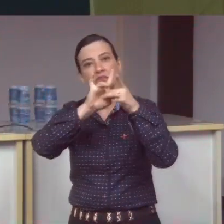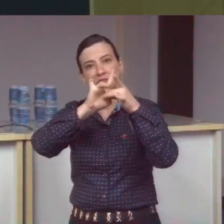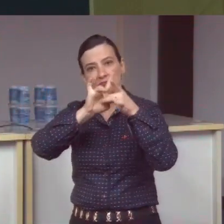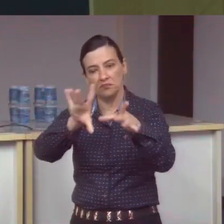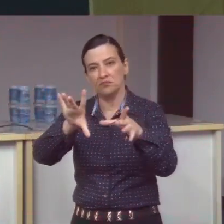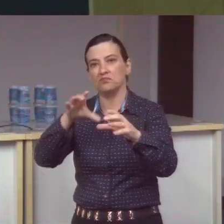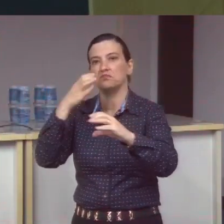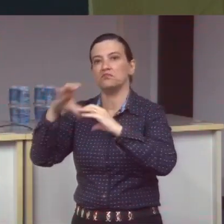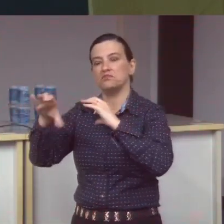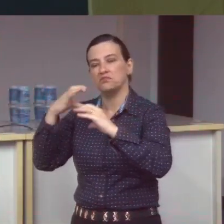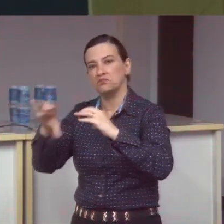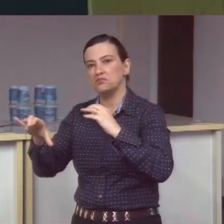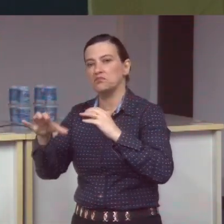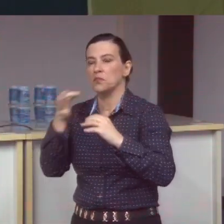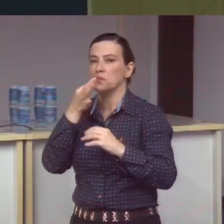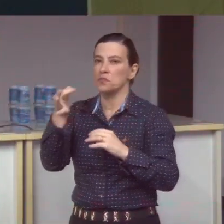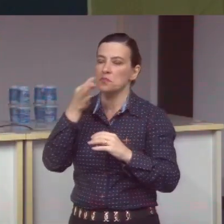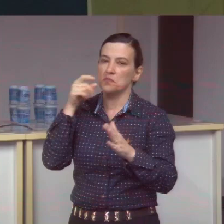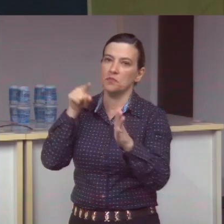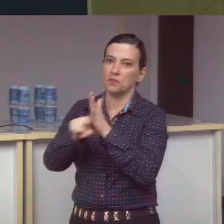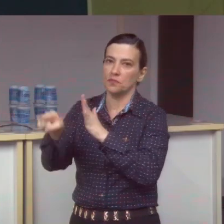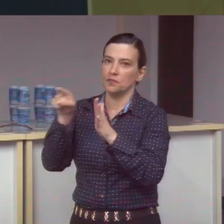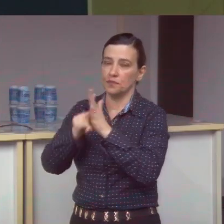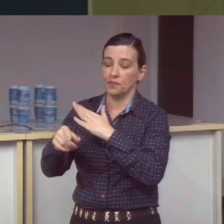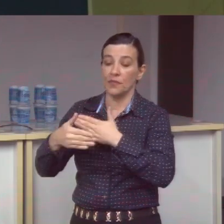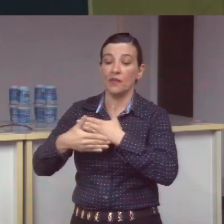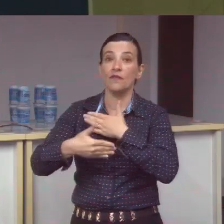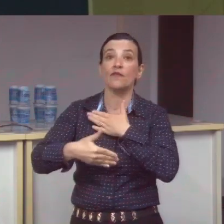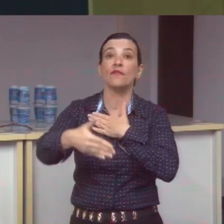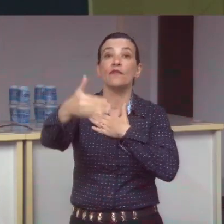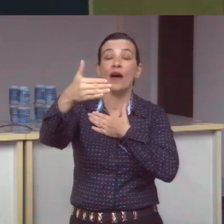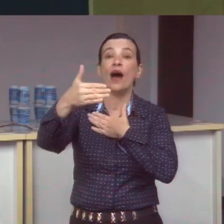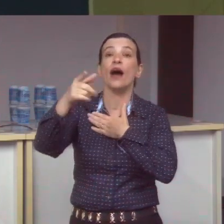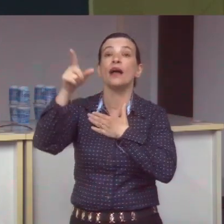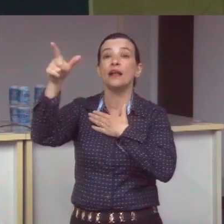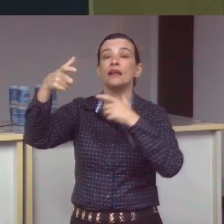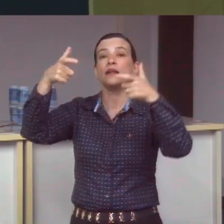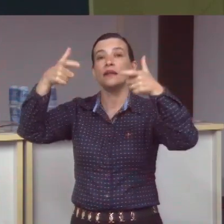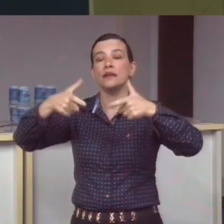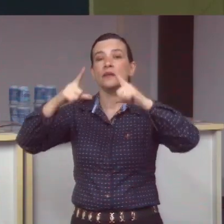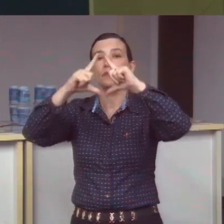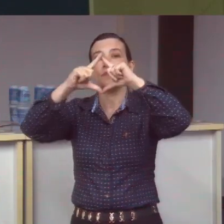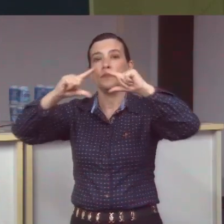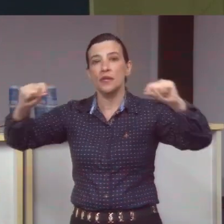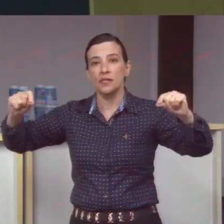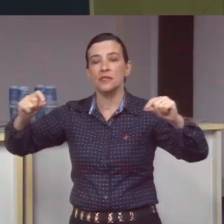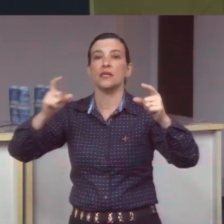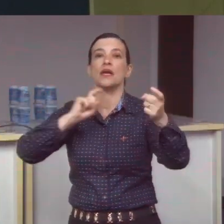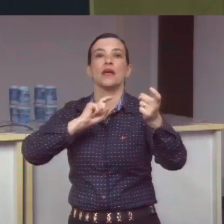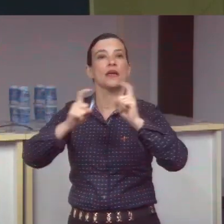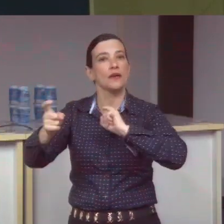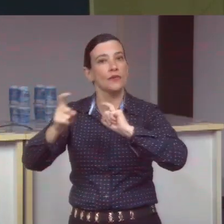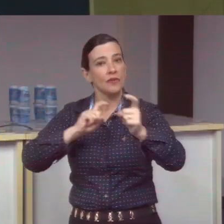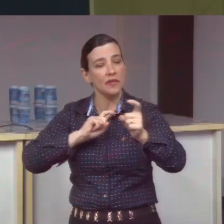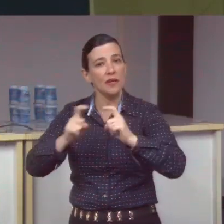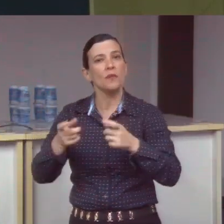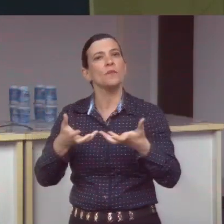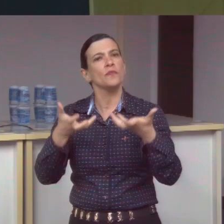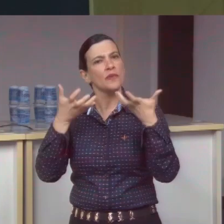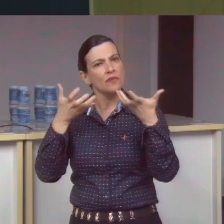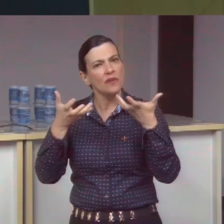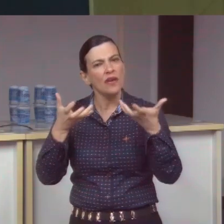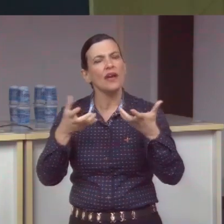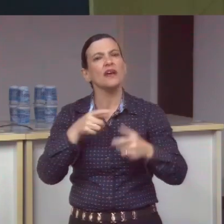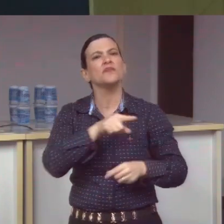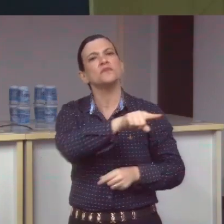reuniões nacionais, a gente já tem uma lá marcada em Brasília, e eu gostaria muito de ouvir o que vocês